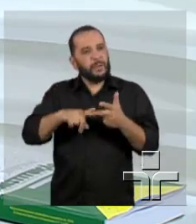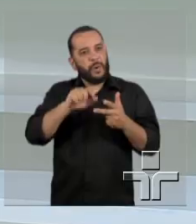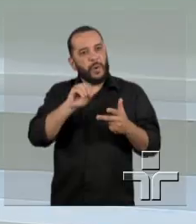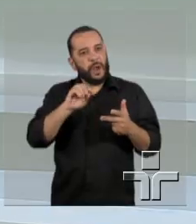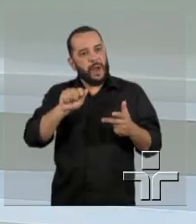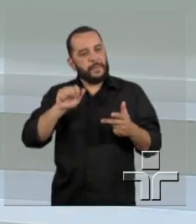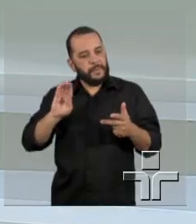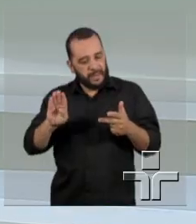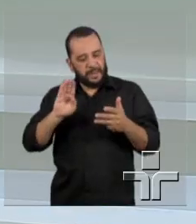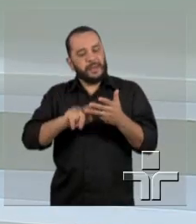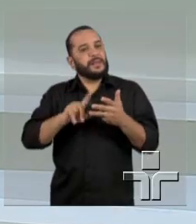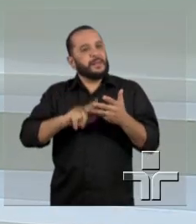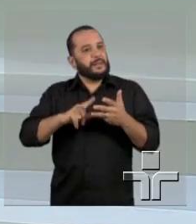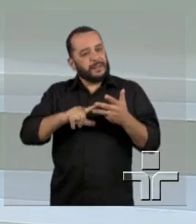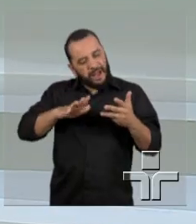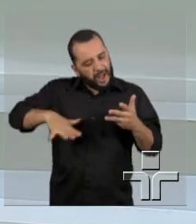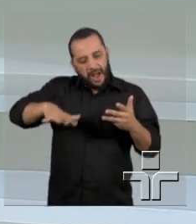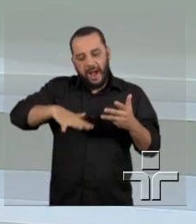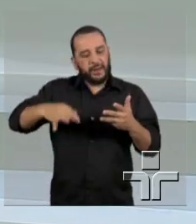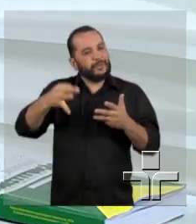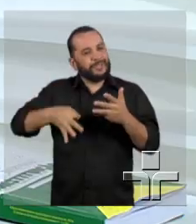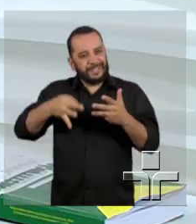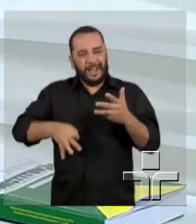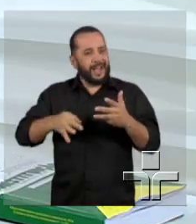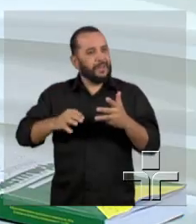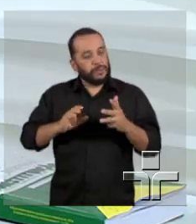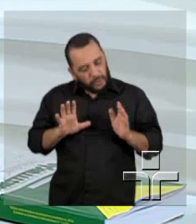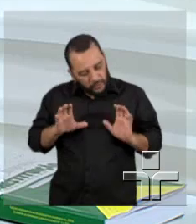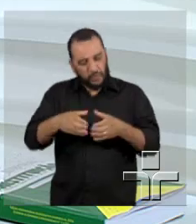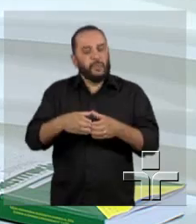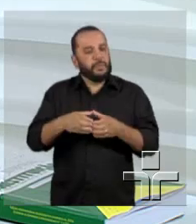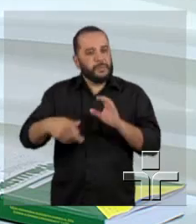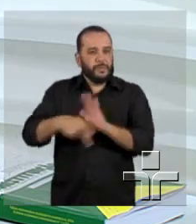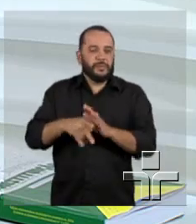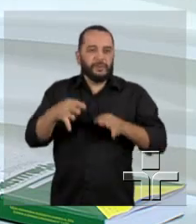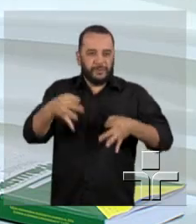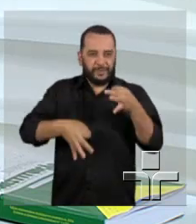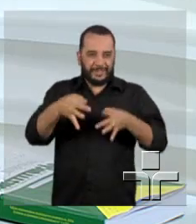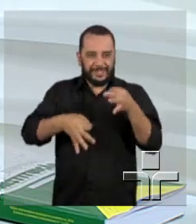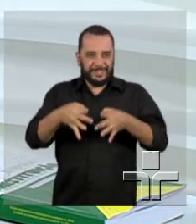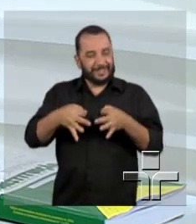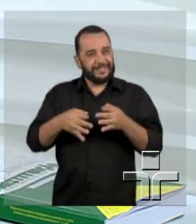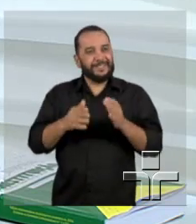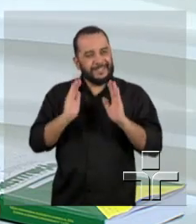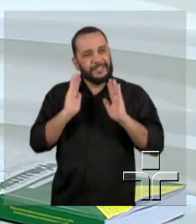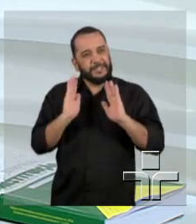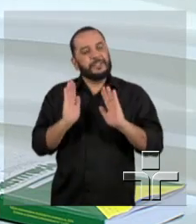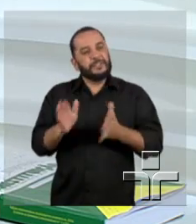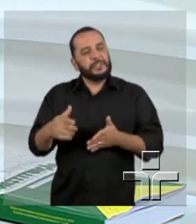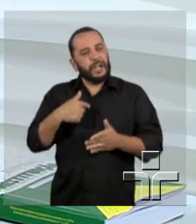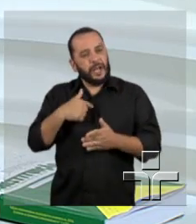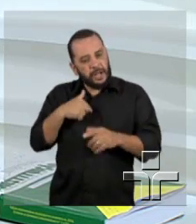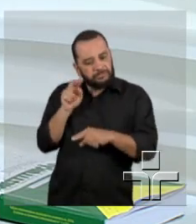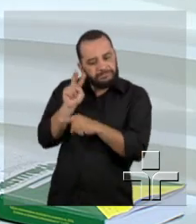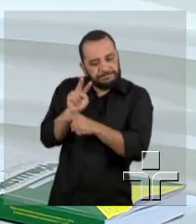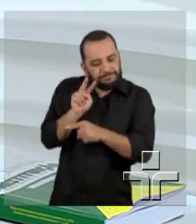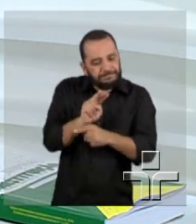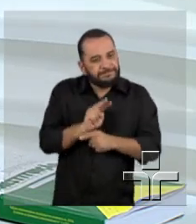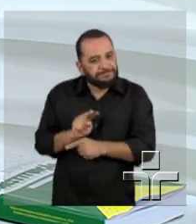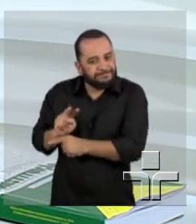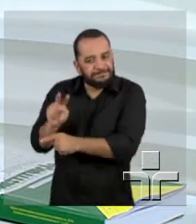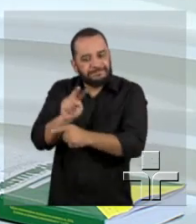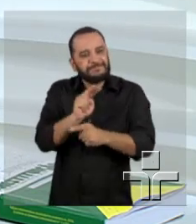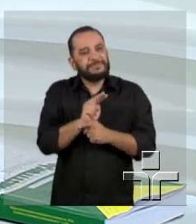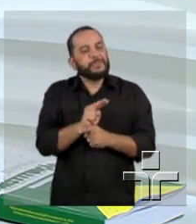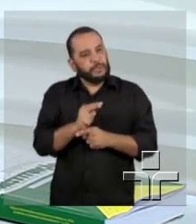Advocacia Privada e o próprio Poder Judiciário, encimando, por cima, não é encimando esse sistema de justiça, numa